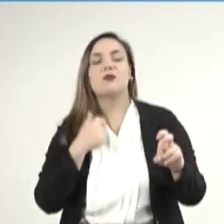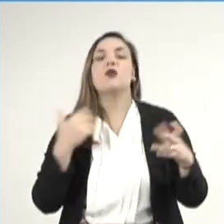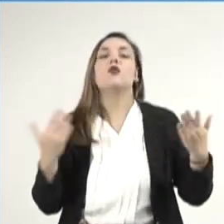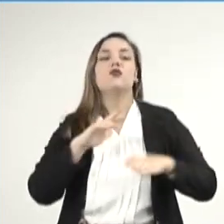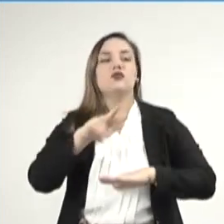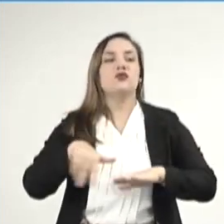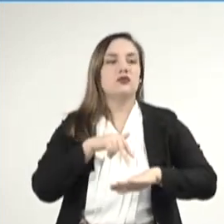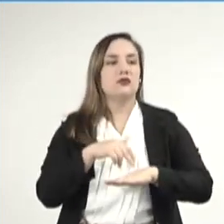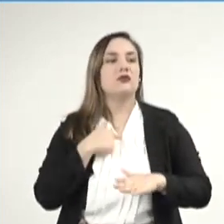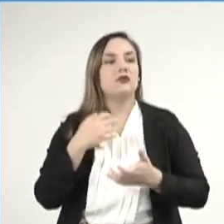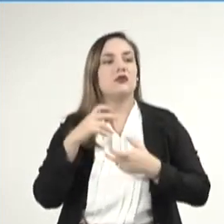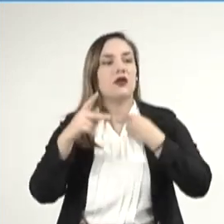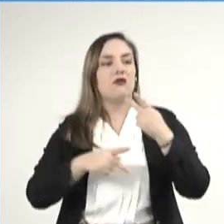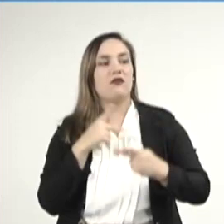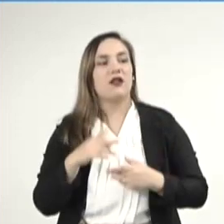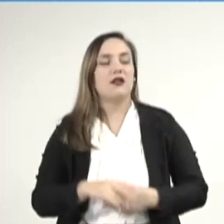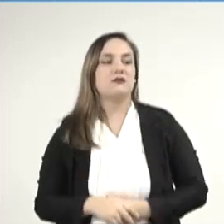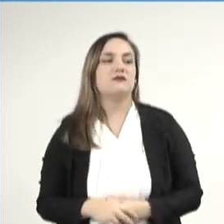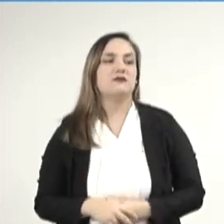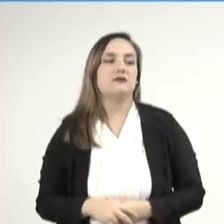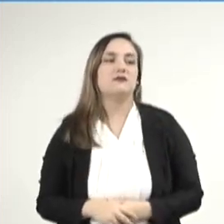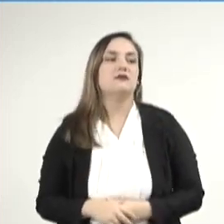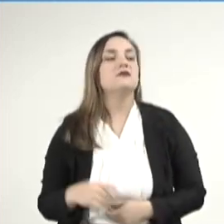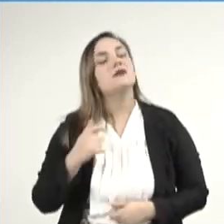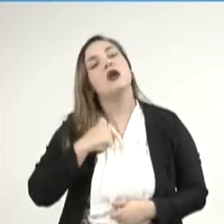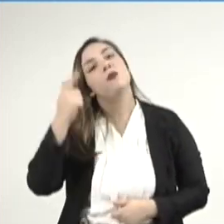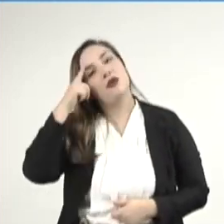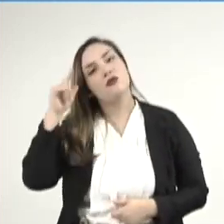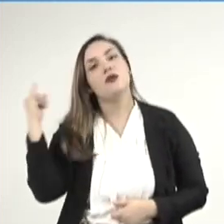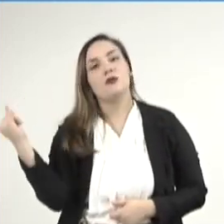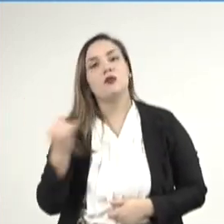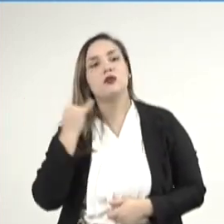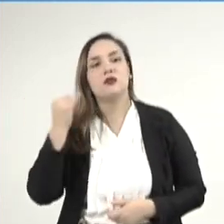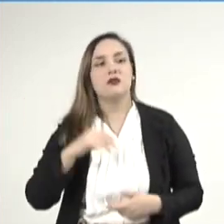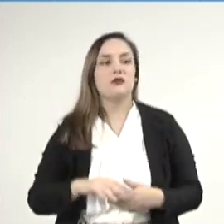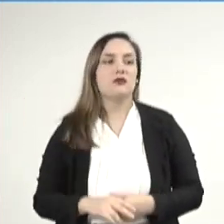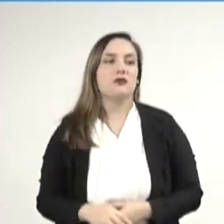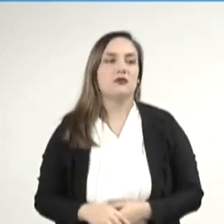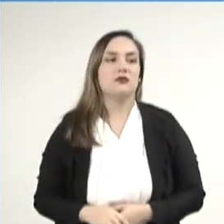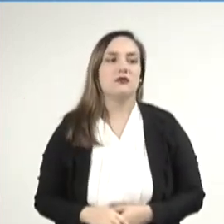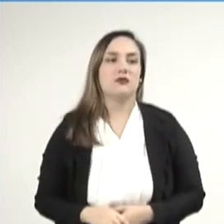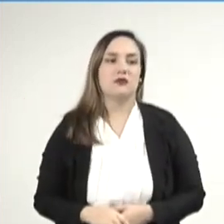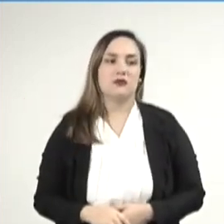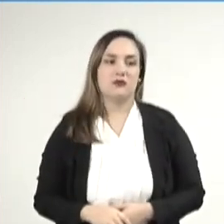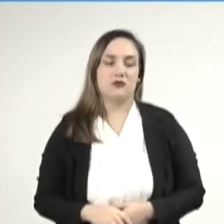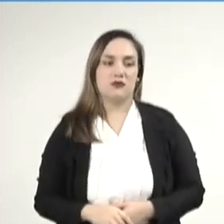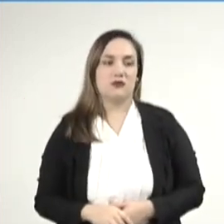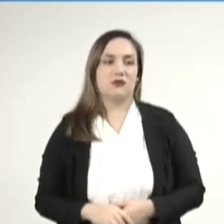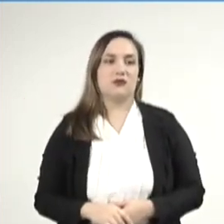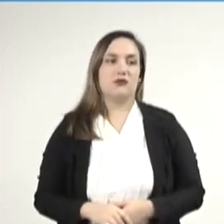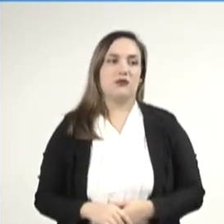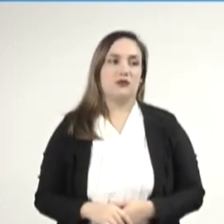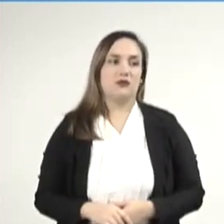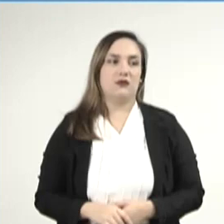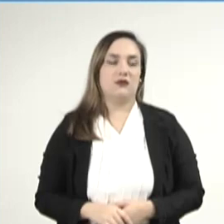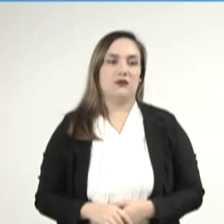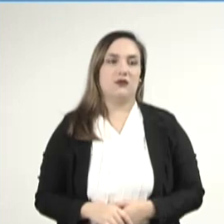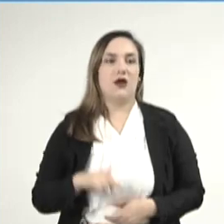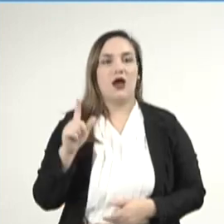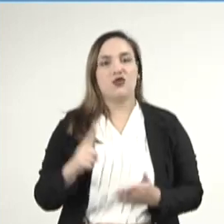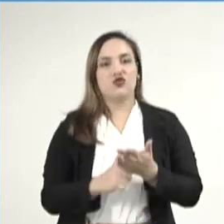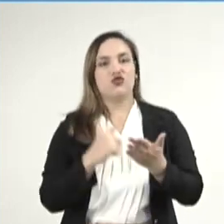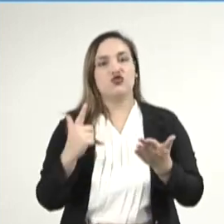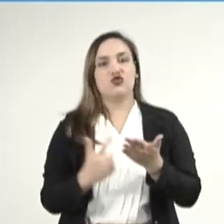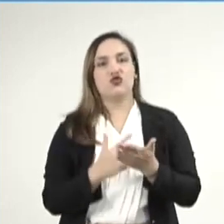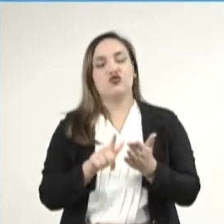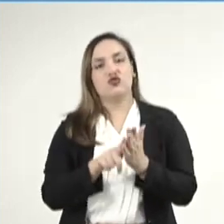nessa tribuna, apenas para fazer um registro aqui, que eu acho extremamente importante, senhor presidente, o The New York